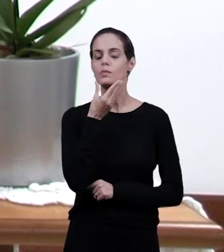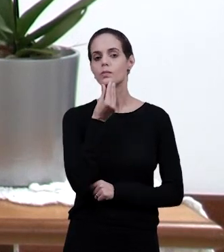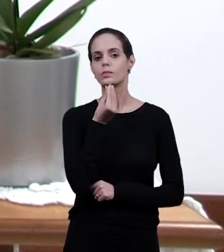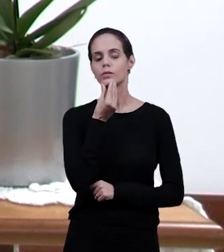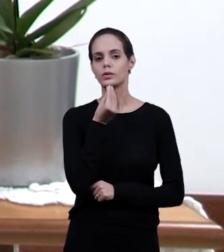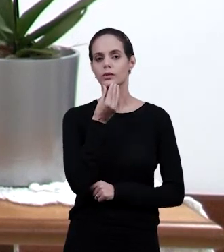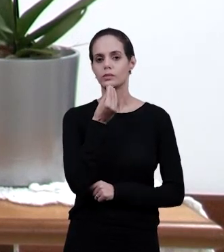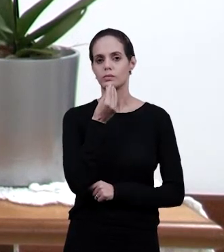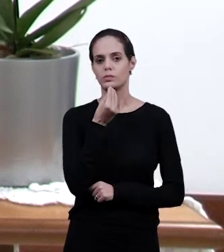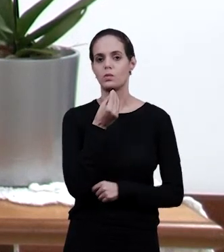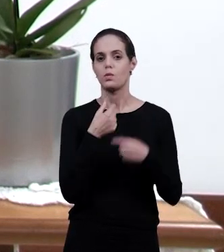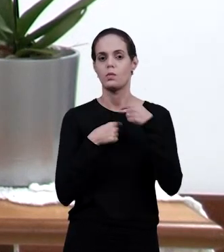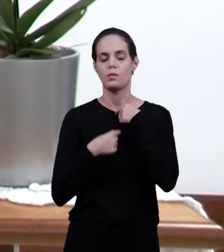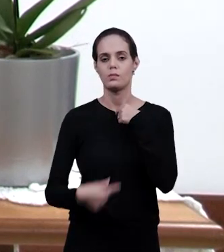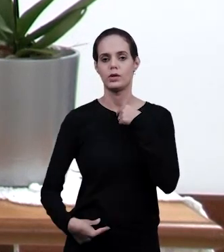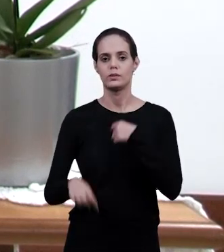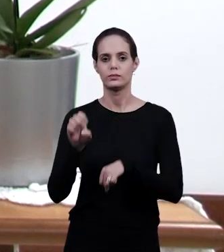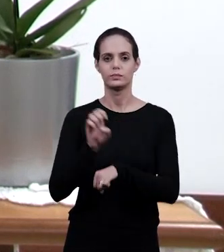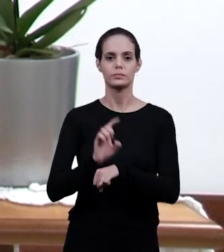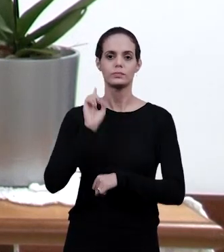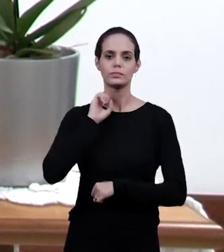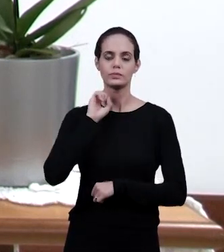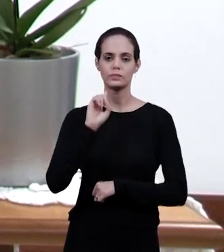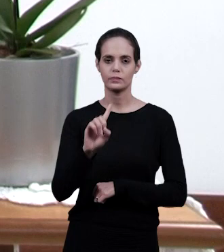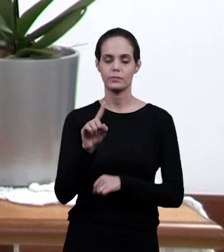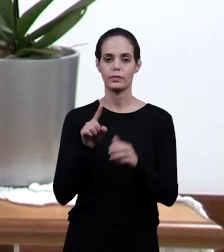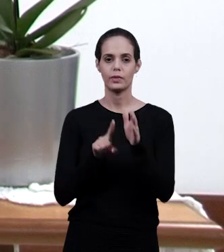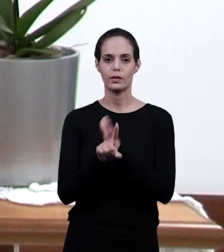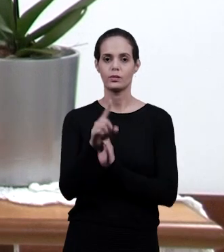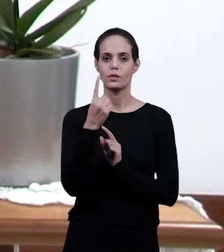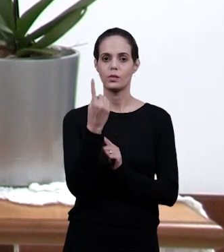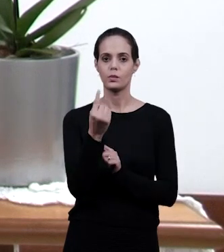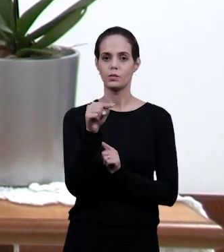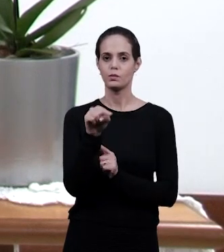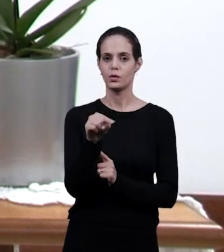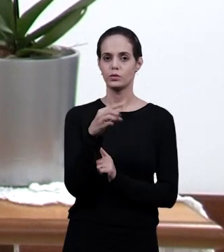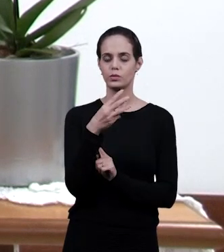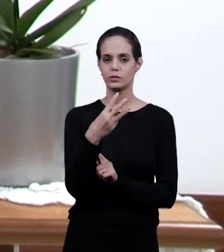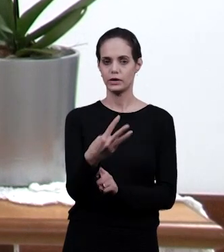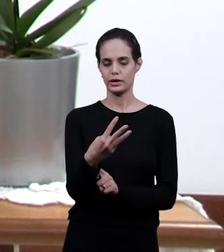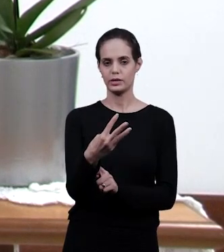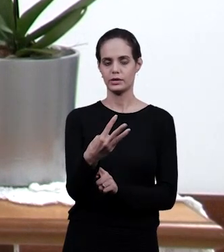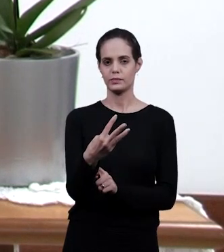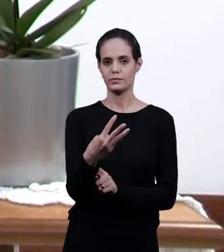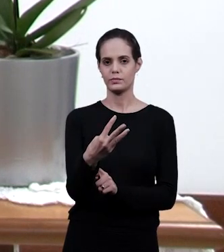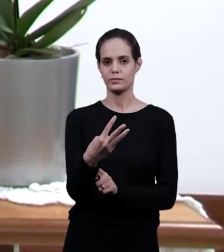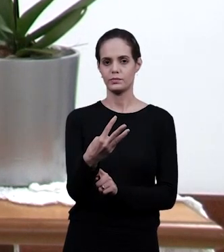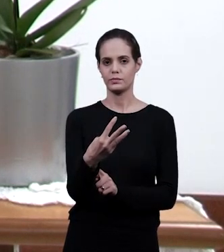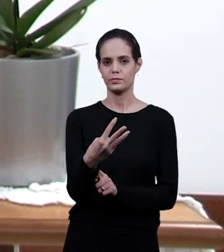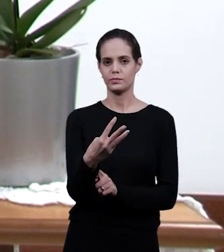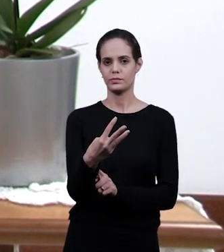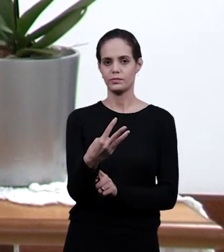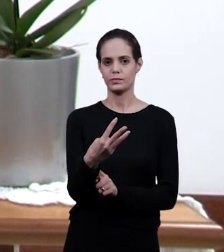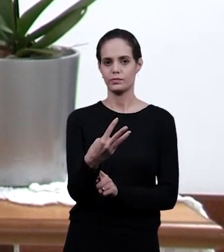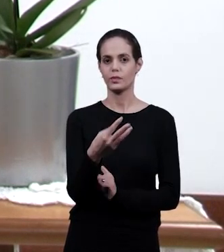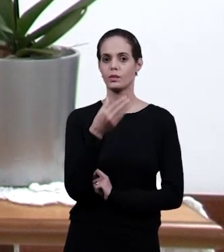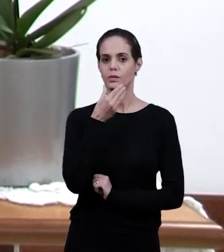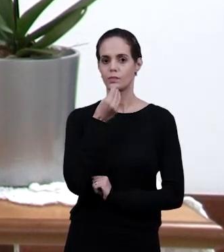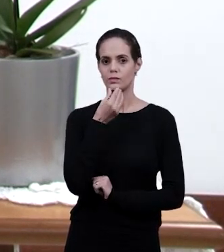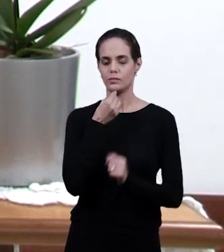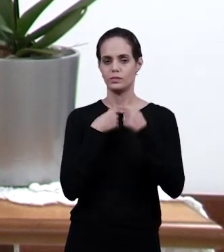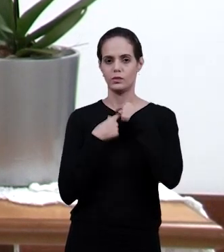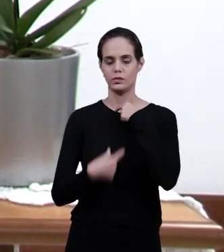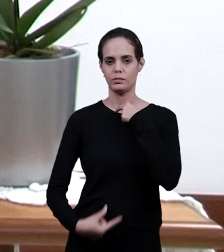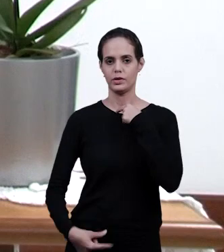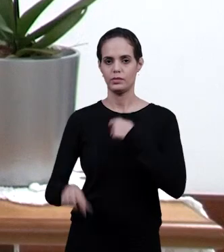de Aimorés, Minas Gerais, um obreiro. E a pergunta 1.3, Rovanir Calisto, de Londrina, Paraná,